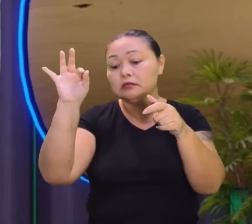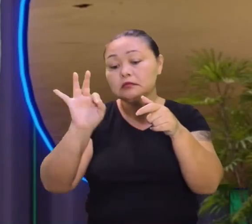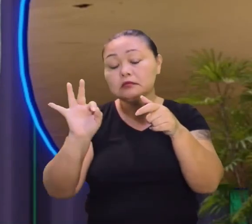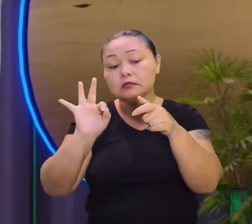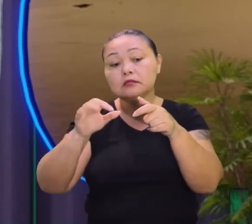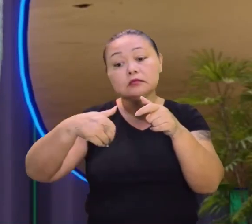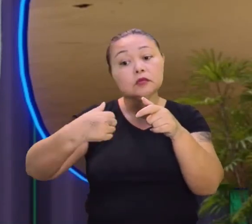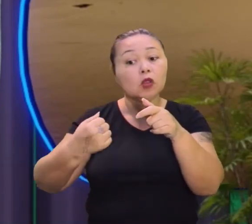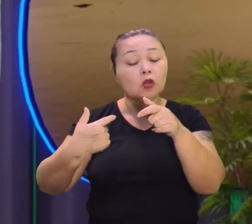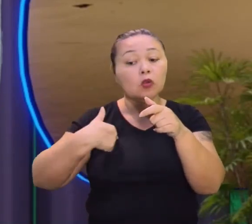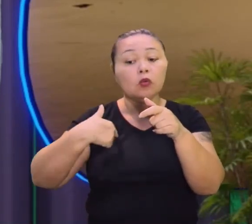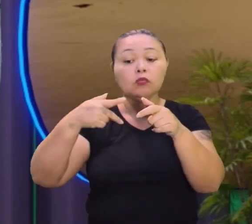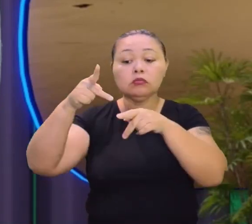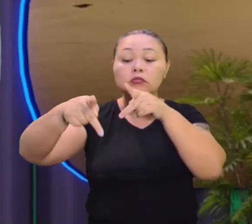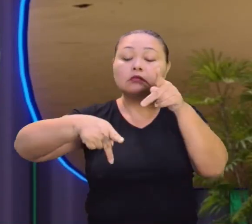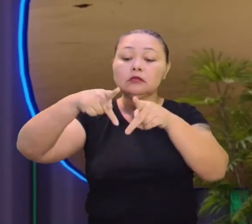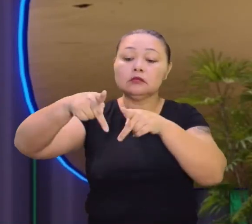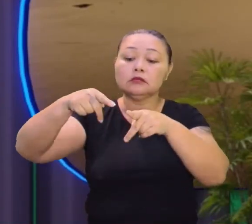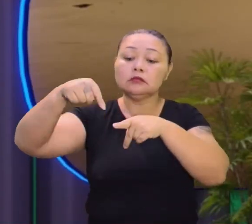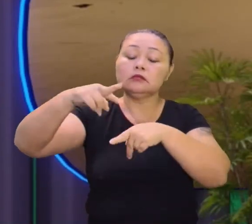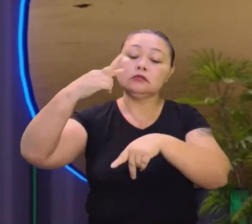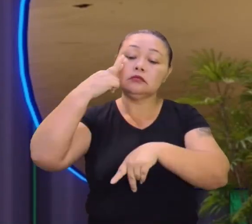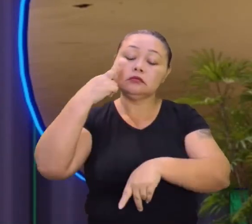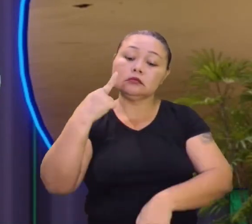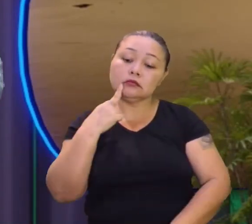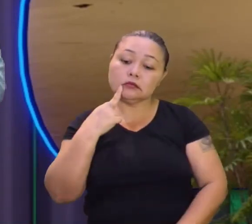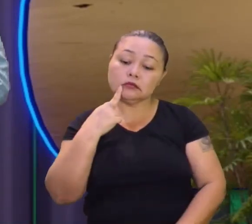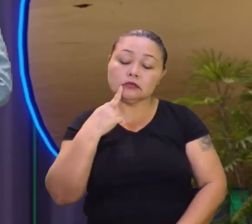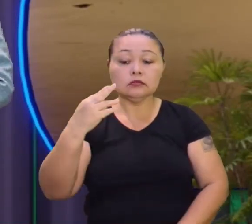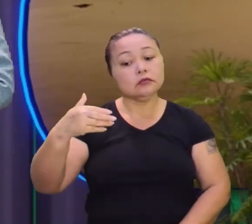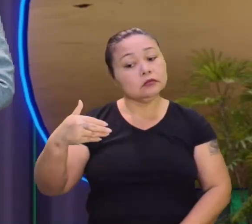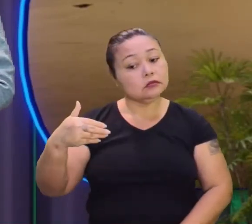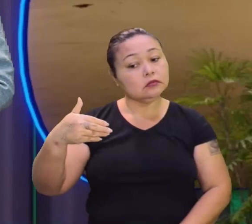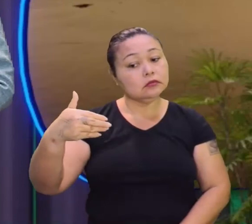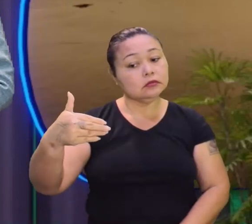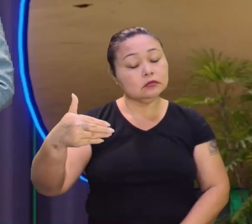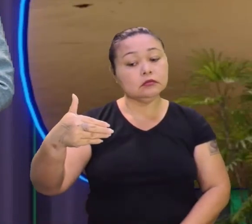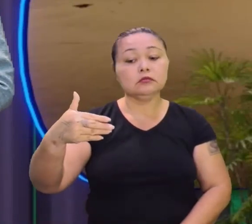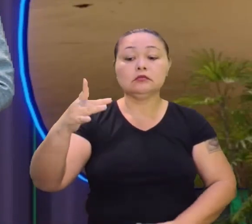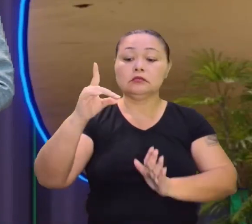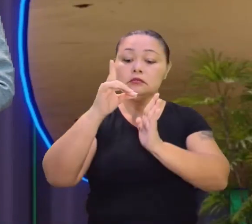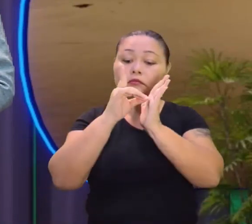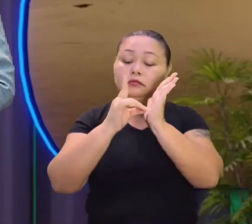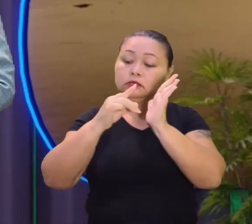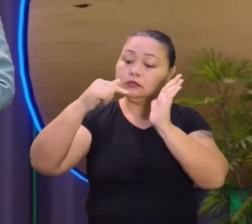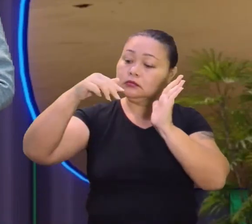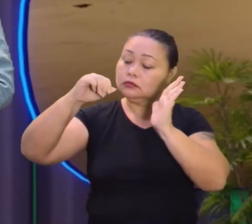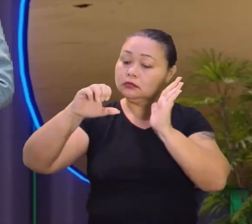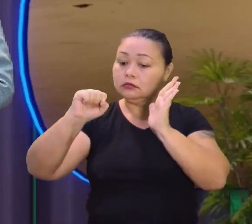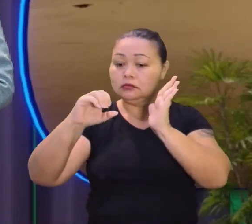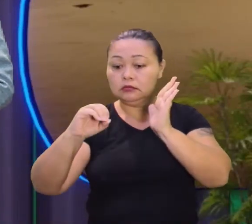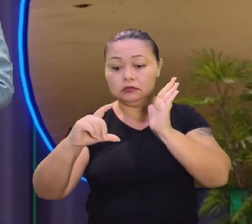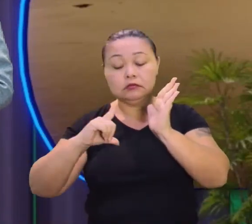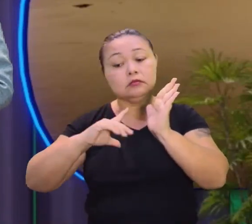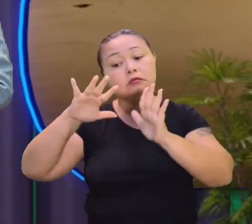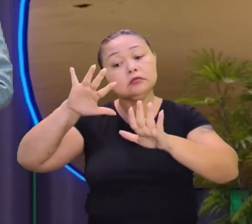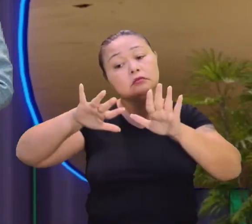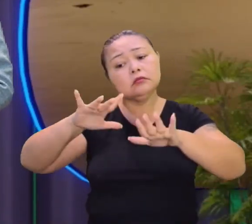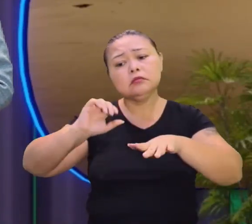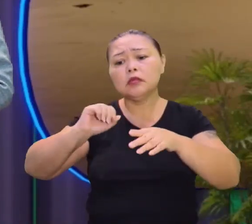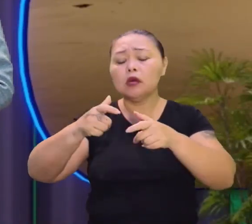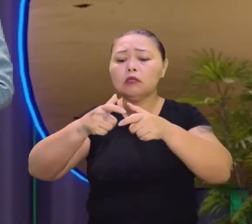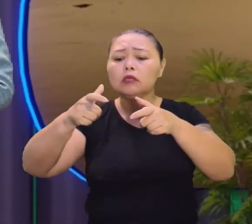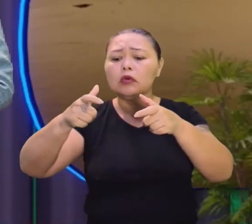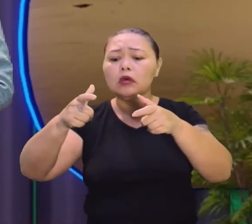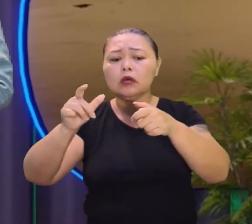foi o crescimento Isso. da população de Rondônia a partir de 70 e 80. De repente pode falar, por que